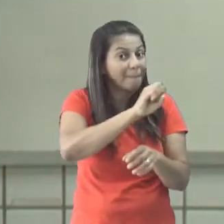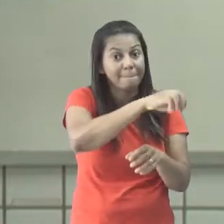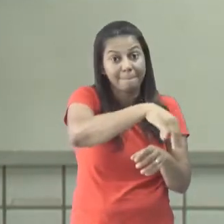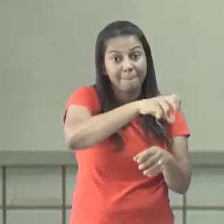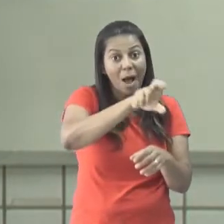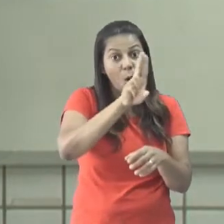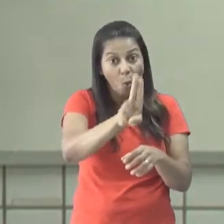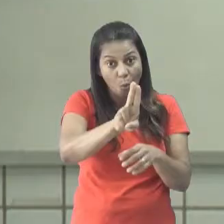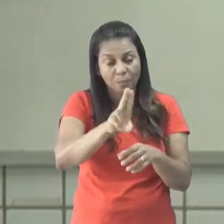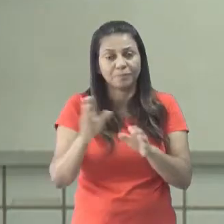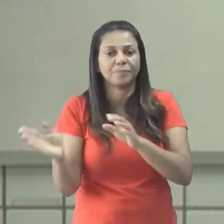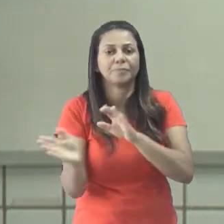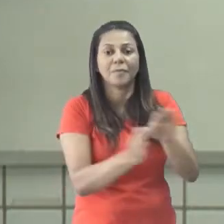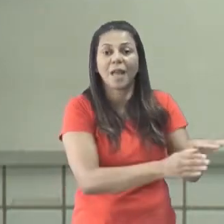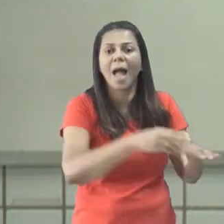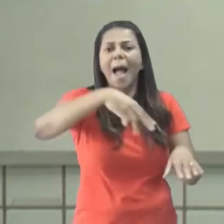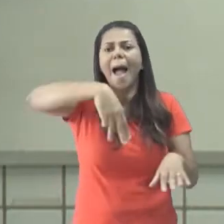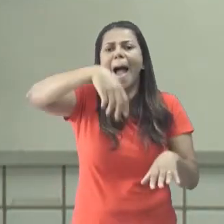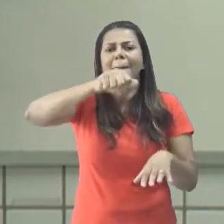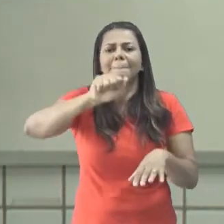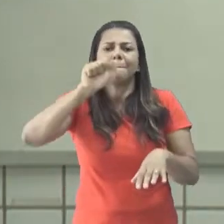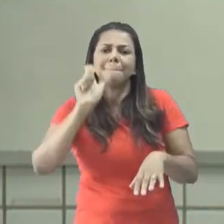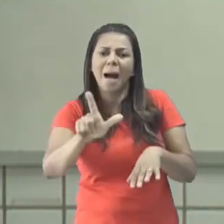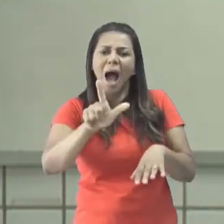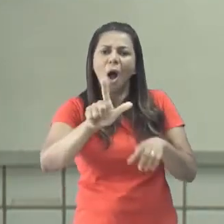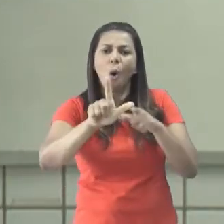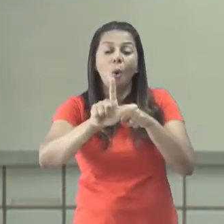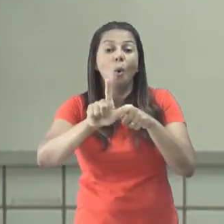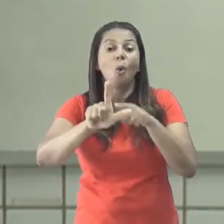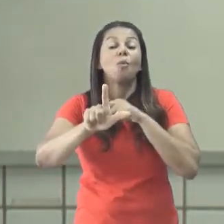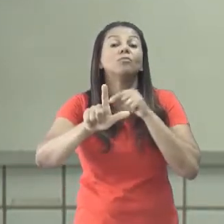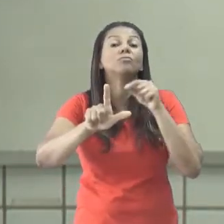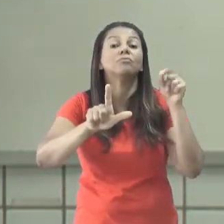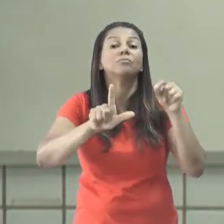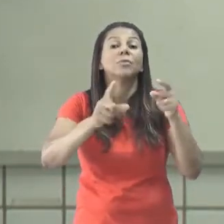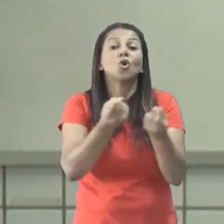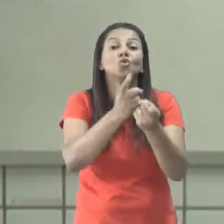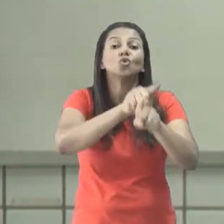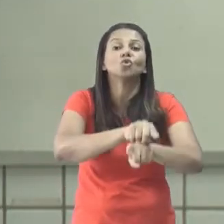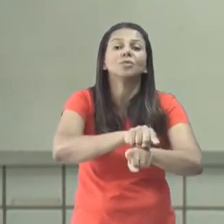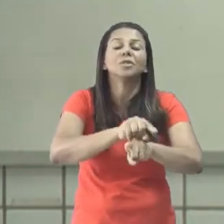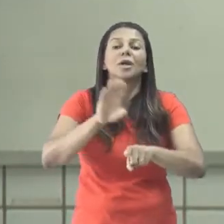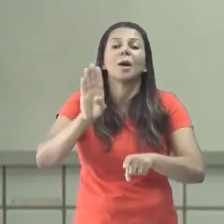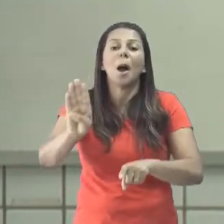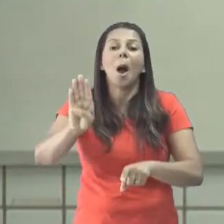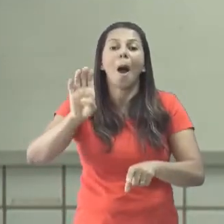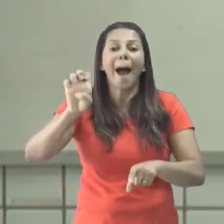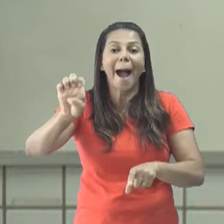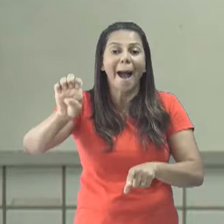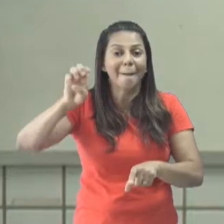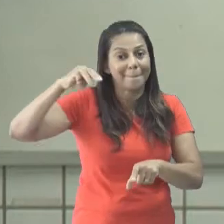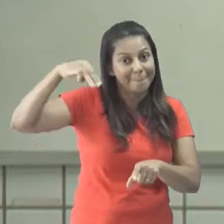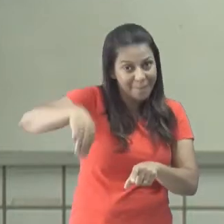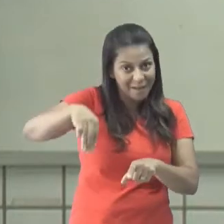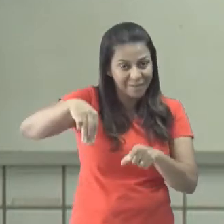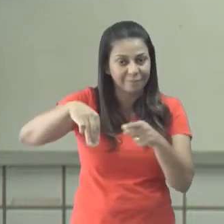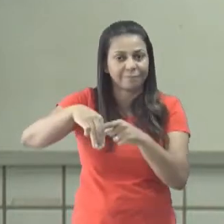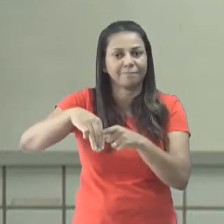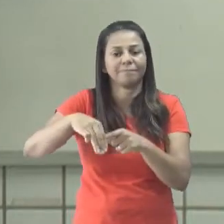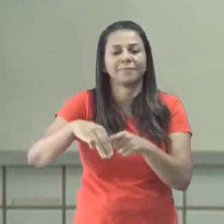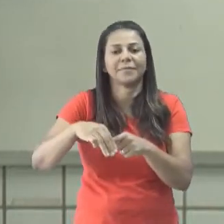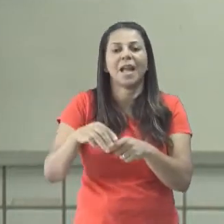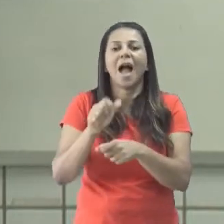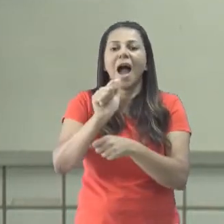adjetivo. Porém, se na hora do mal você puder substituir por bem, advérbio, então você